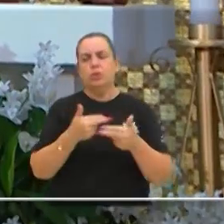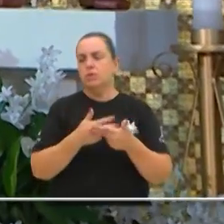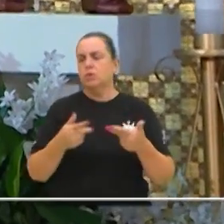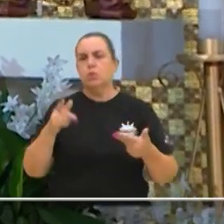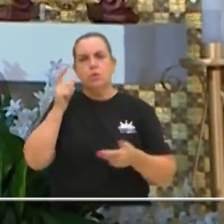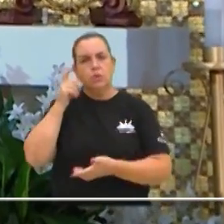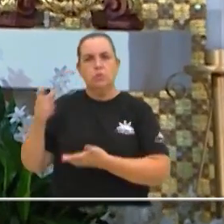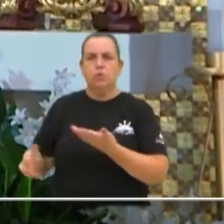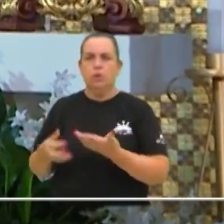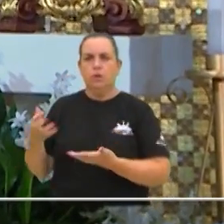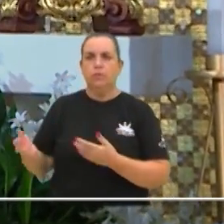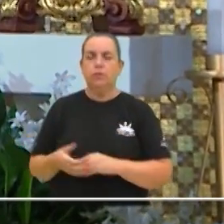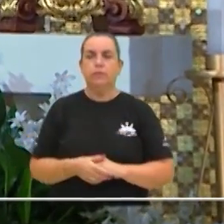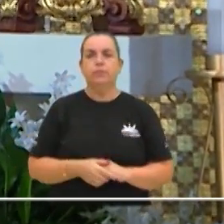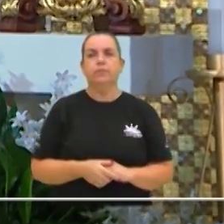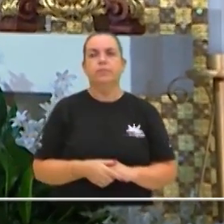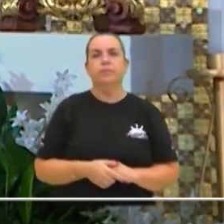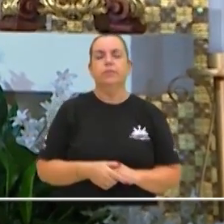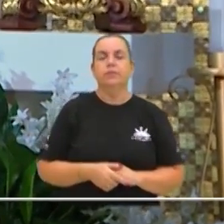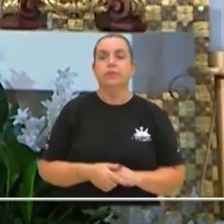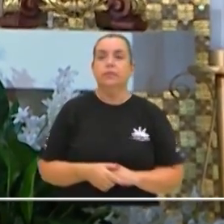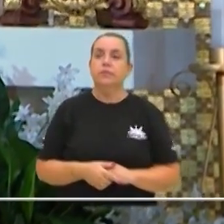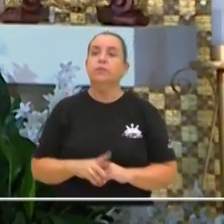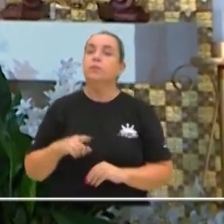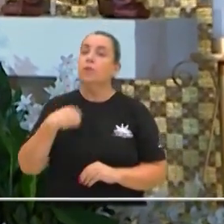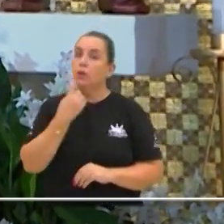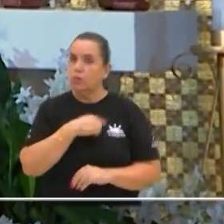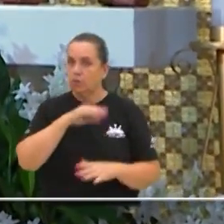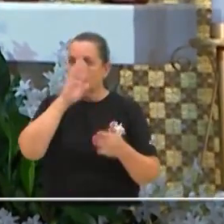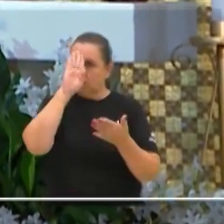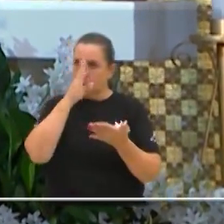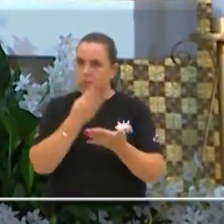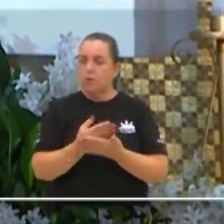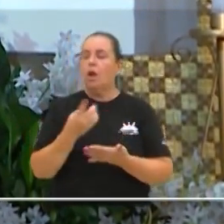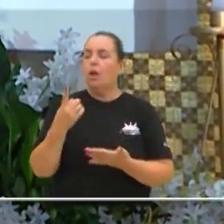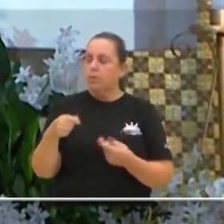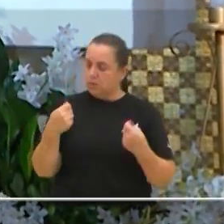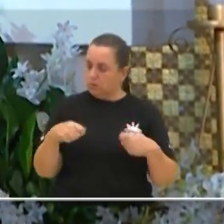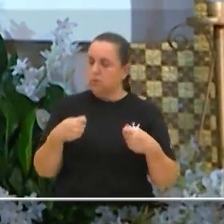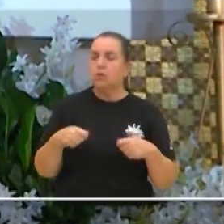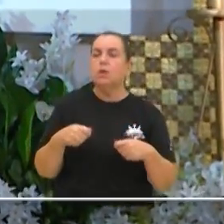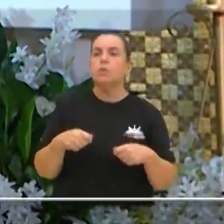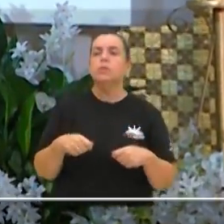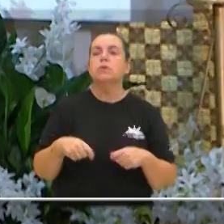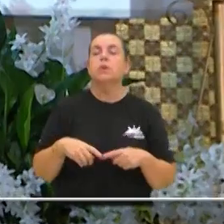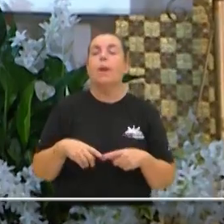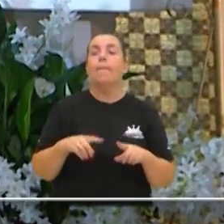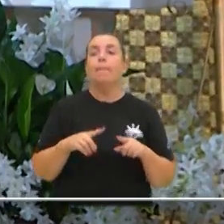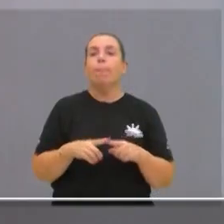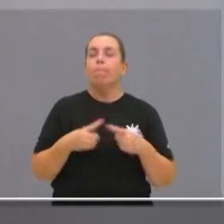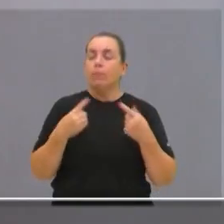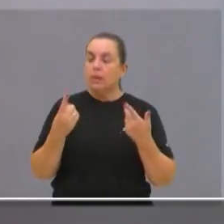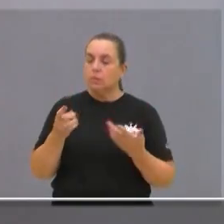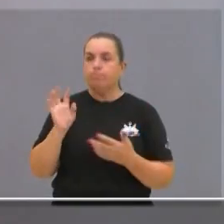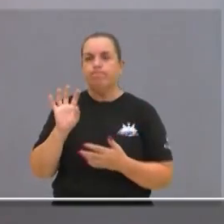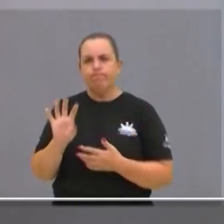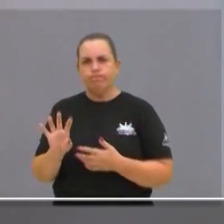armadilhas do inimigo. A gente tem que acreditar assim. Então foi nesse